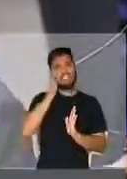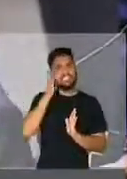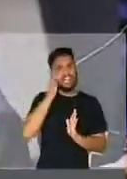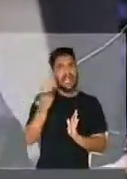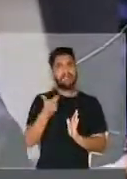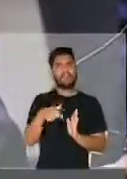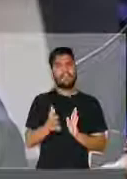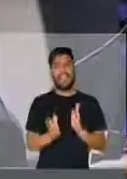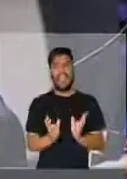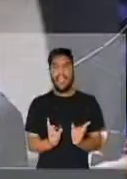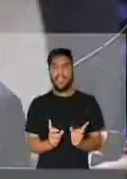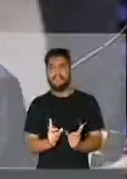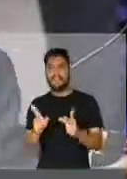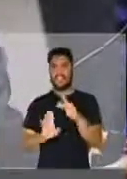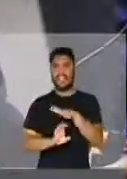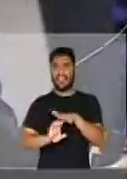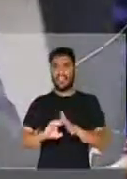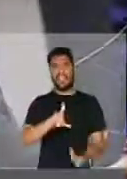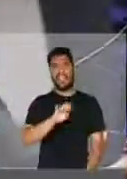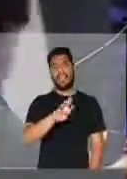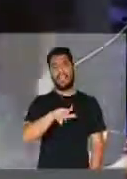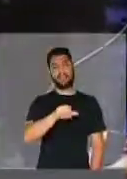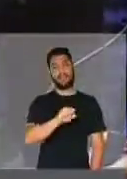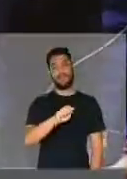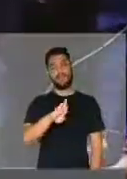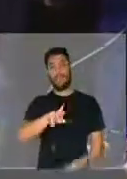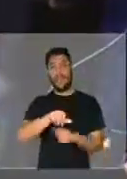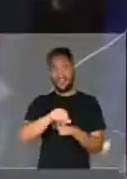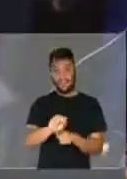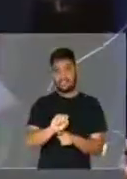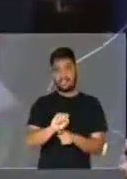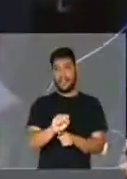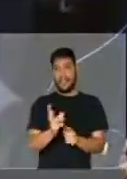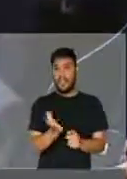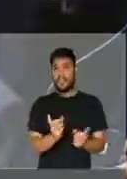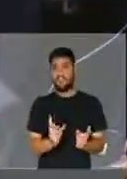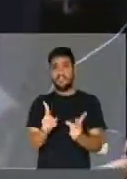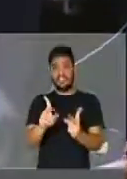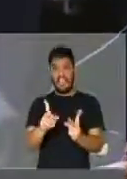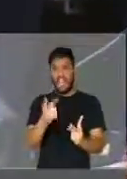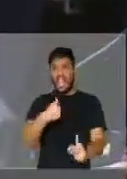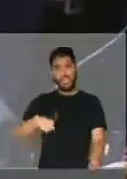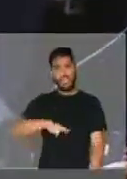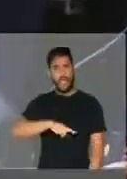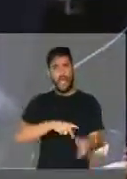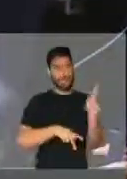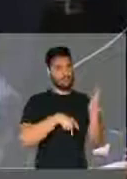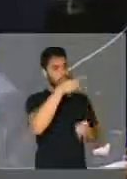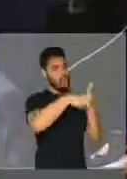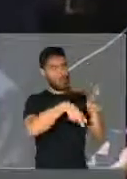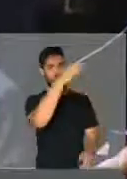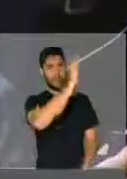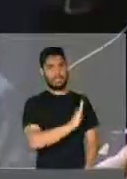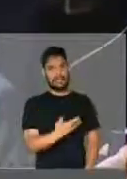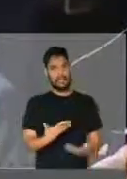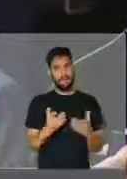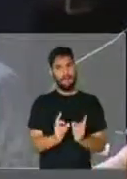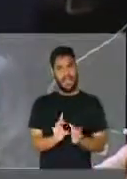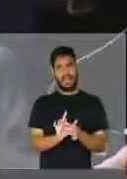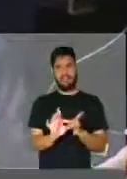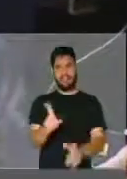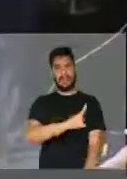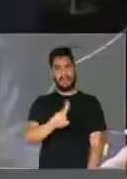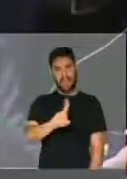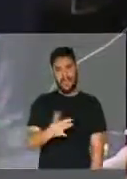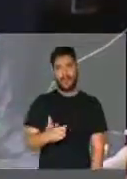na privatização dessa empresa, que é um patrimônio público, nós não vamos permitir, o povo brasileiro também não vai permitir.